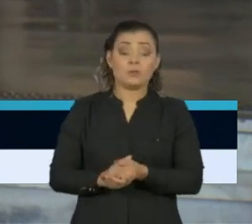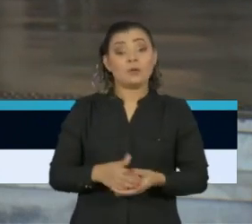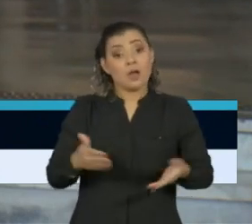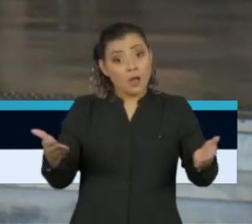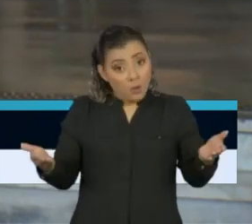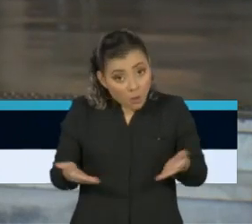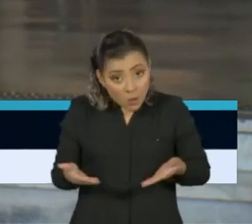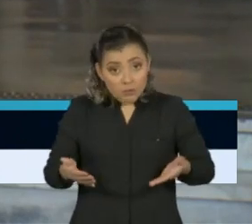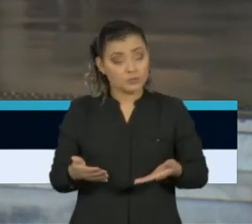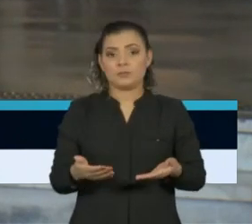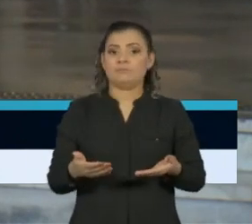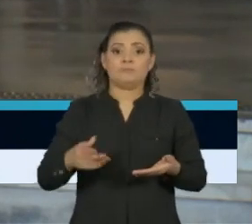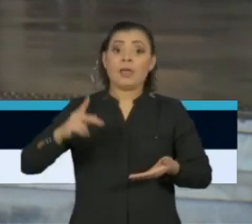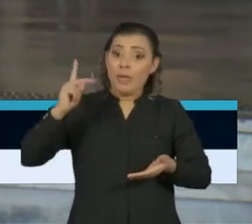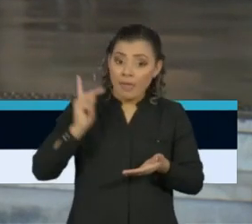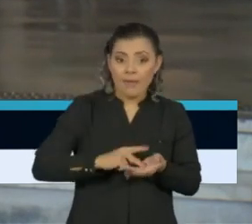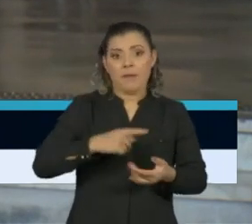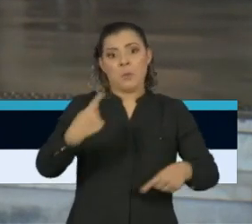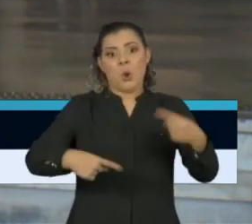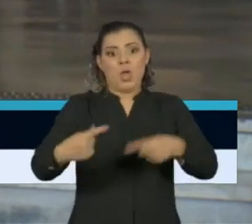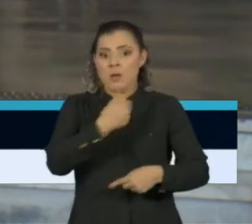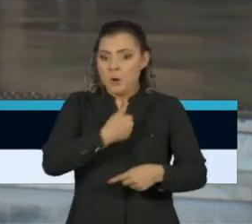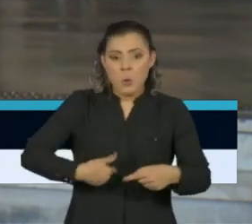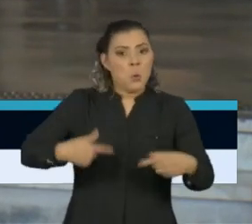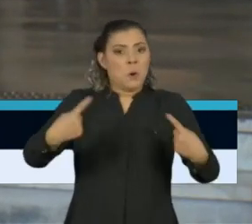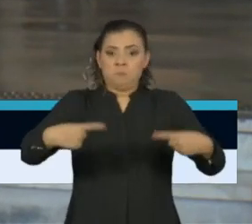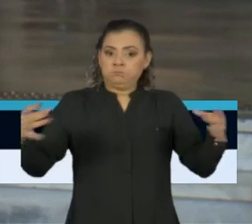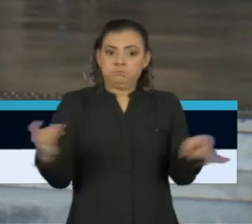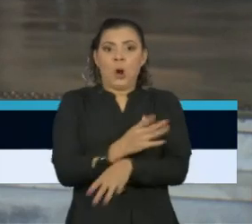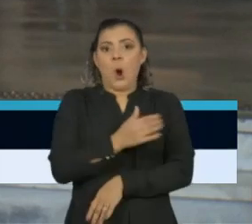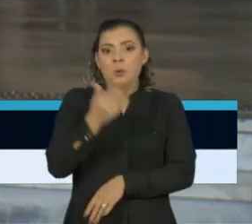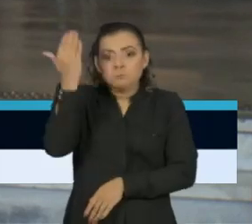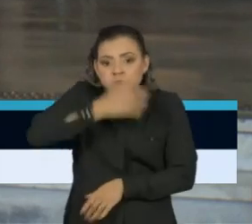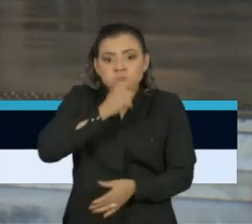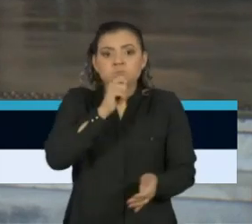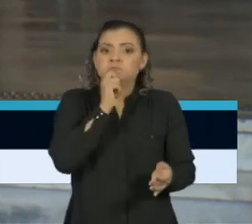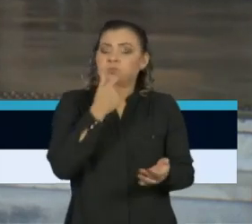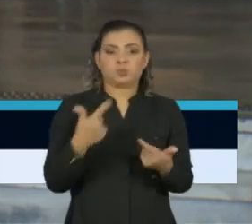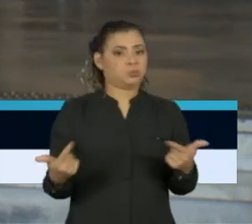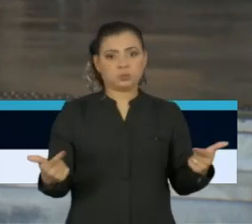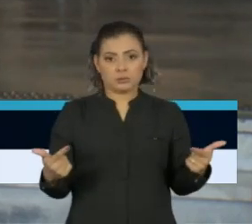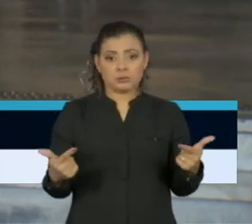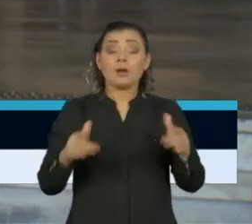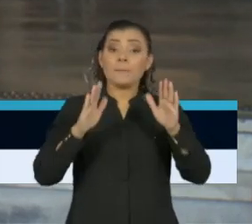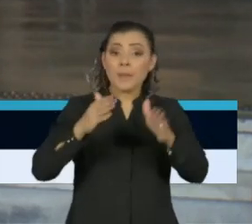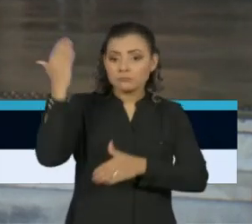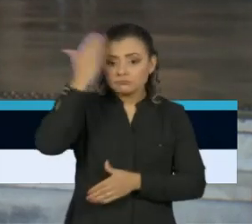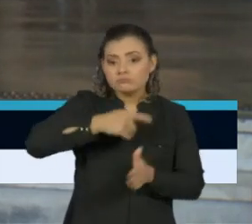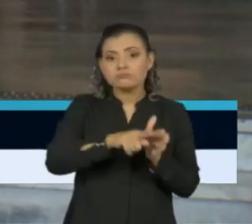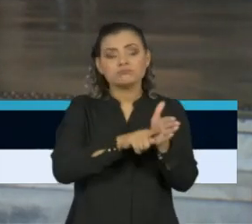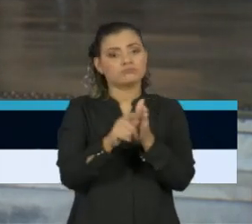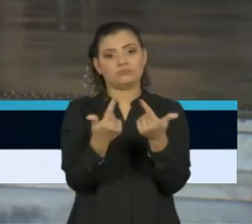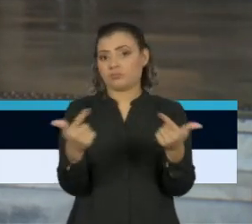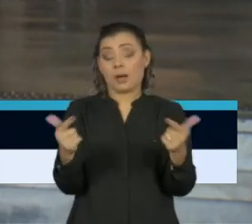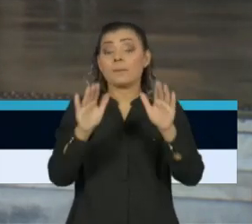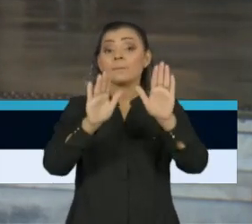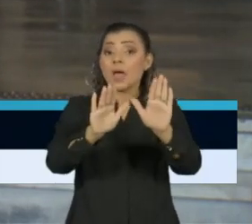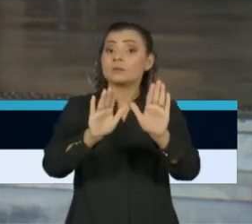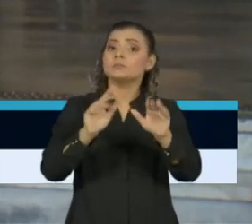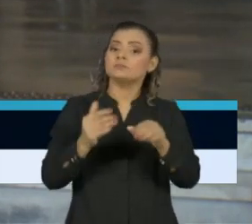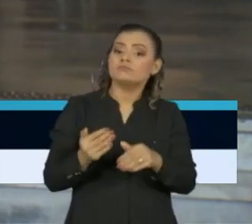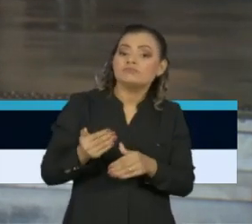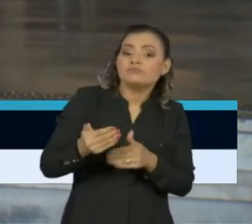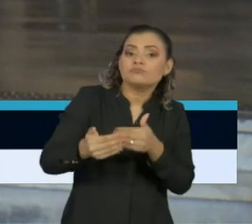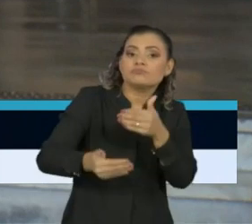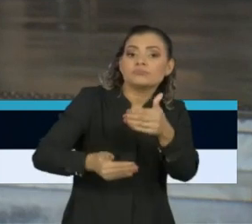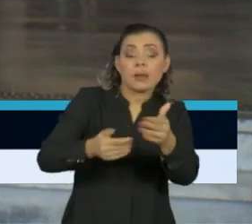possível ser uma política pública, porque nós não temos ainda pesquisas concluídas, mas havendo